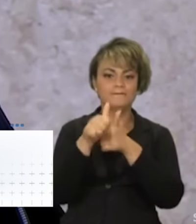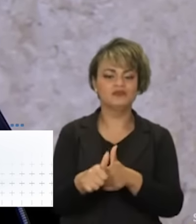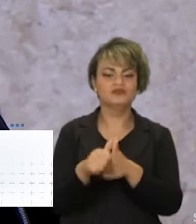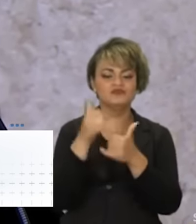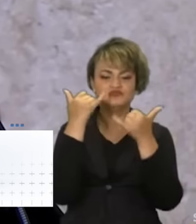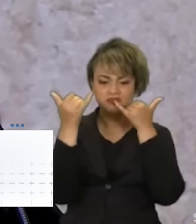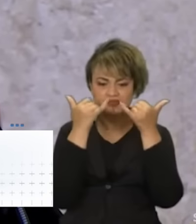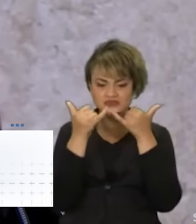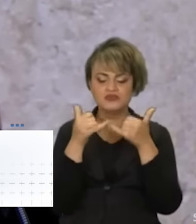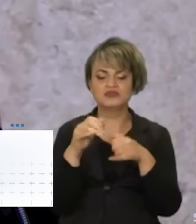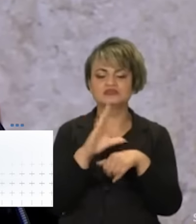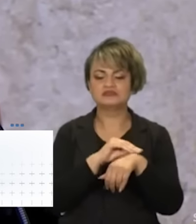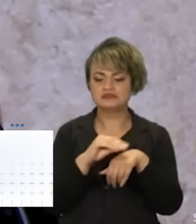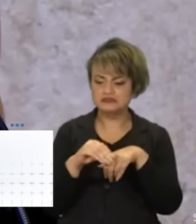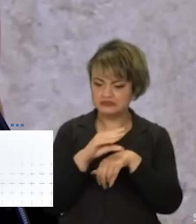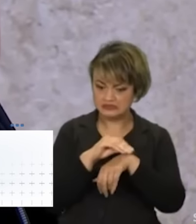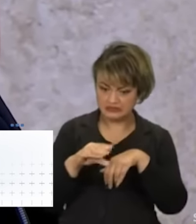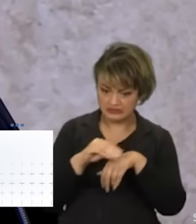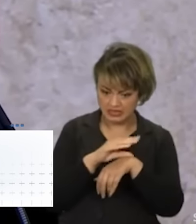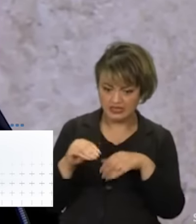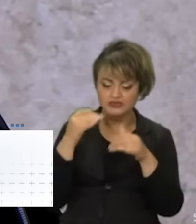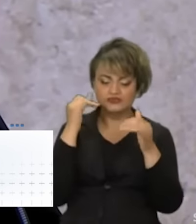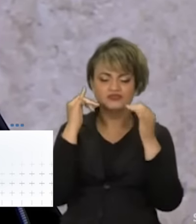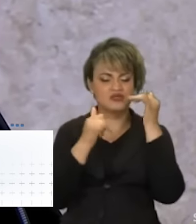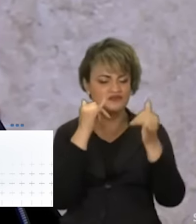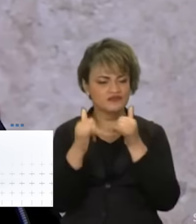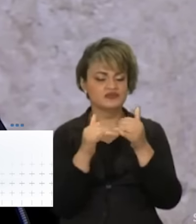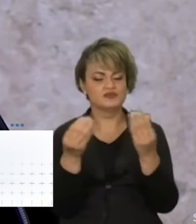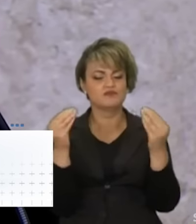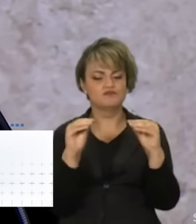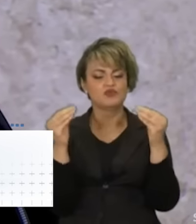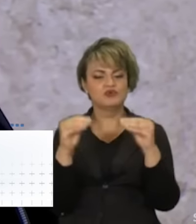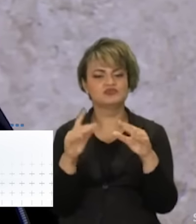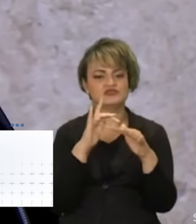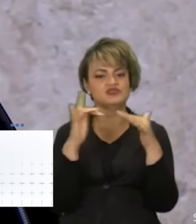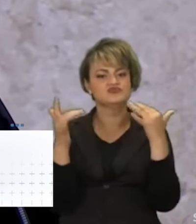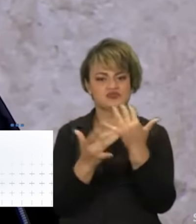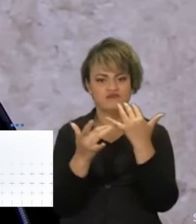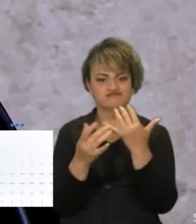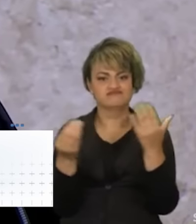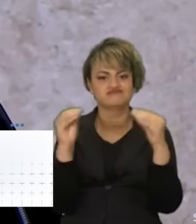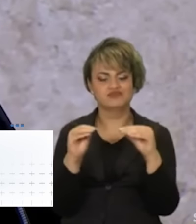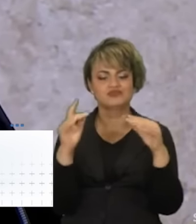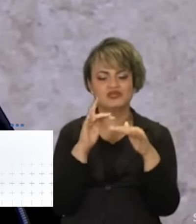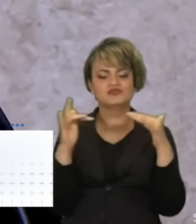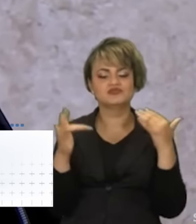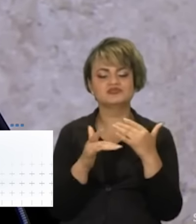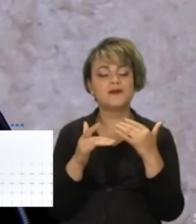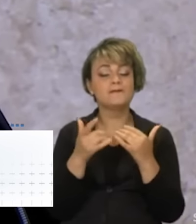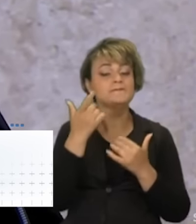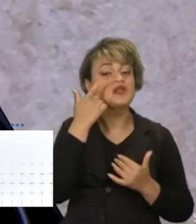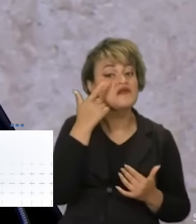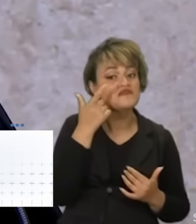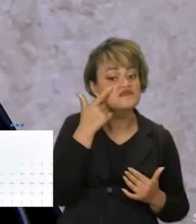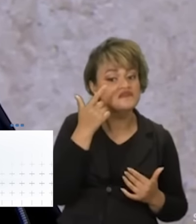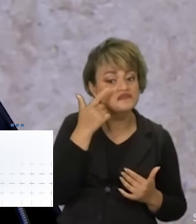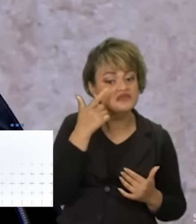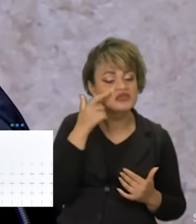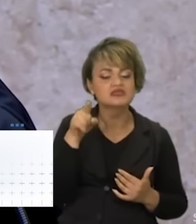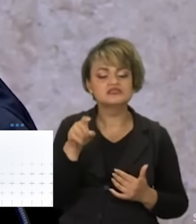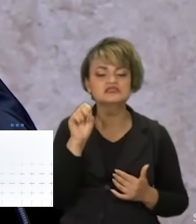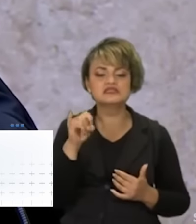dados e informações, notícias e postagens em redes sociais para verificar se ali havia